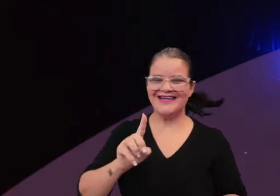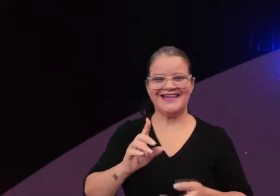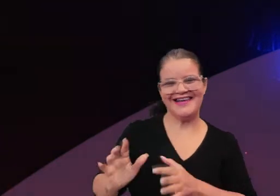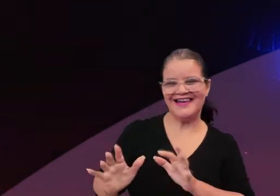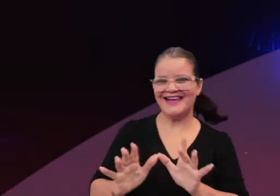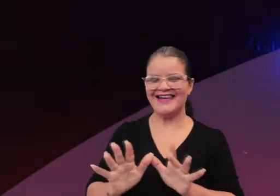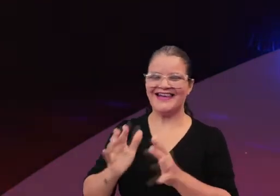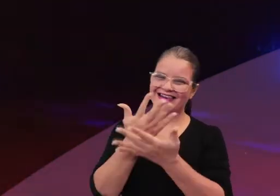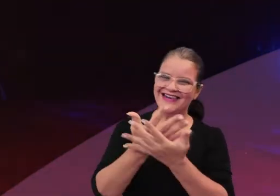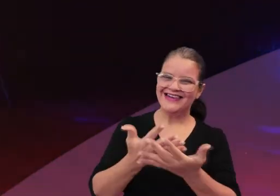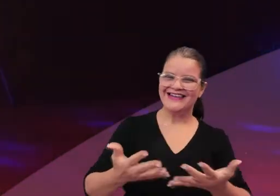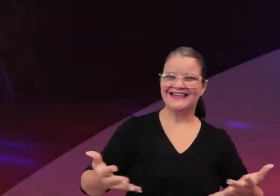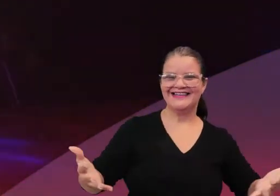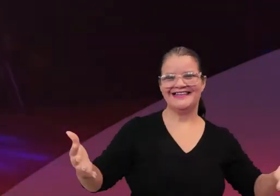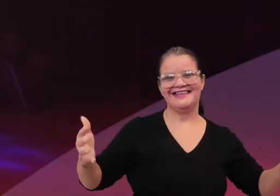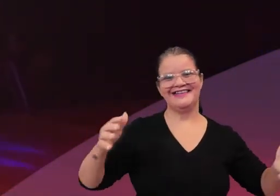vou.